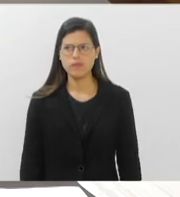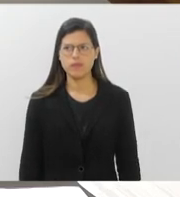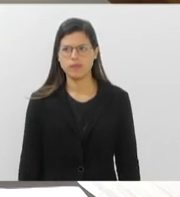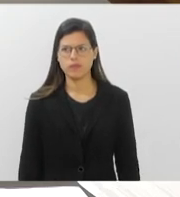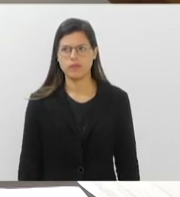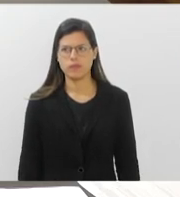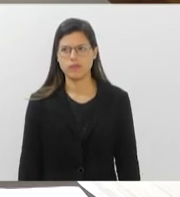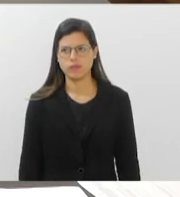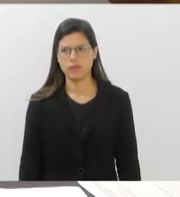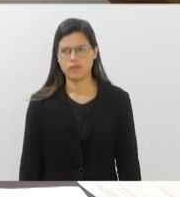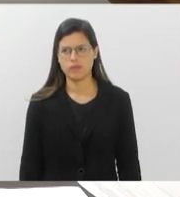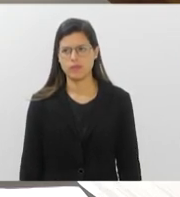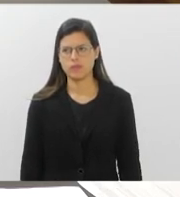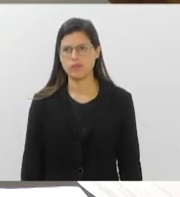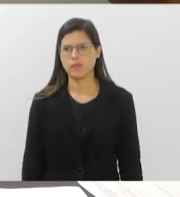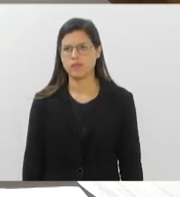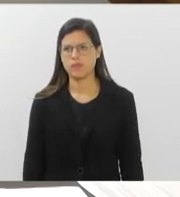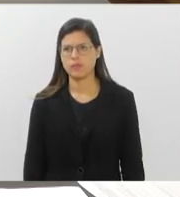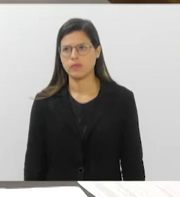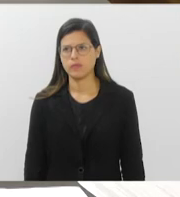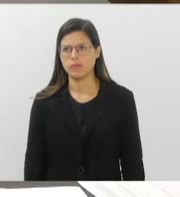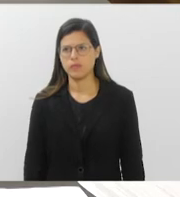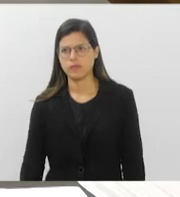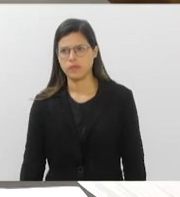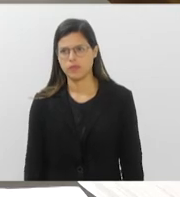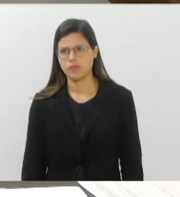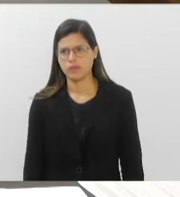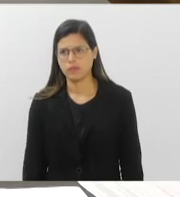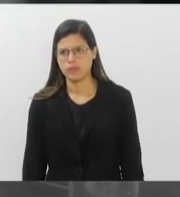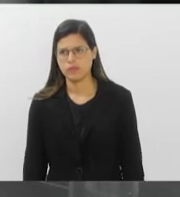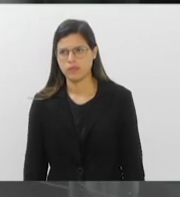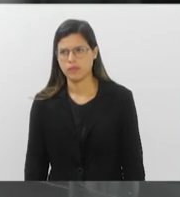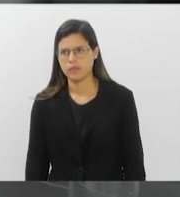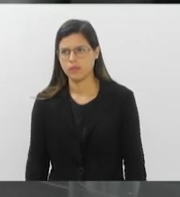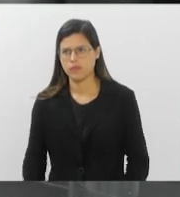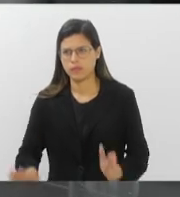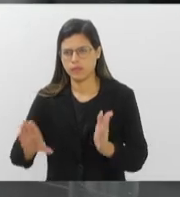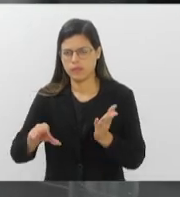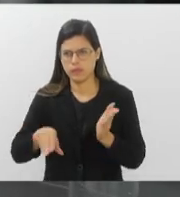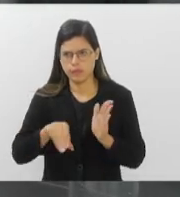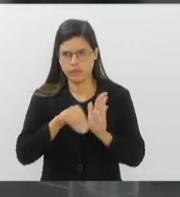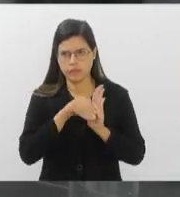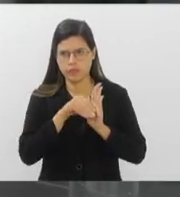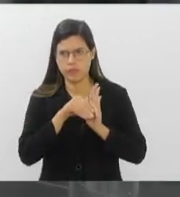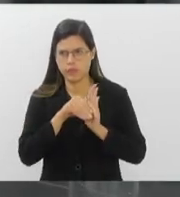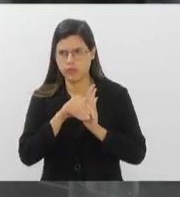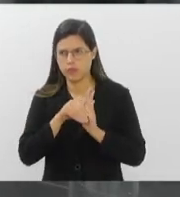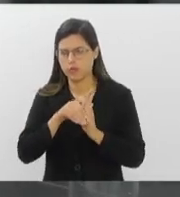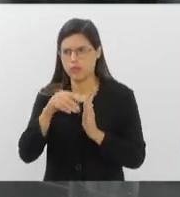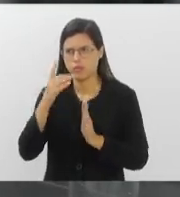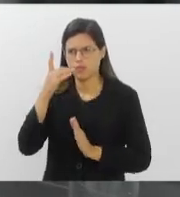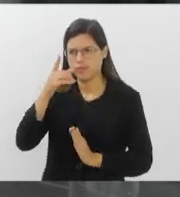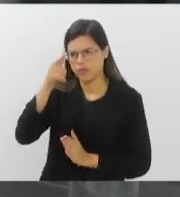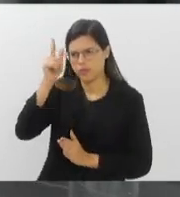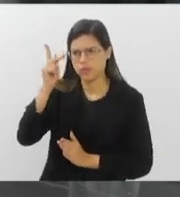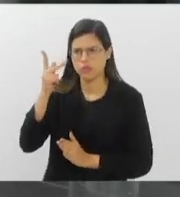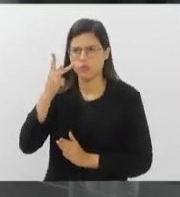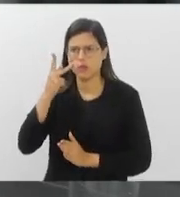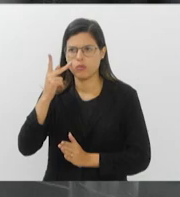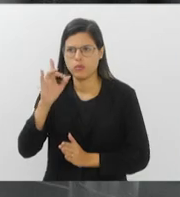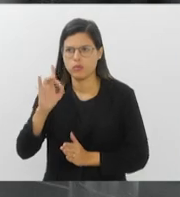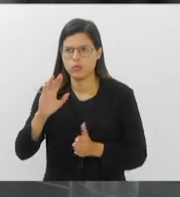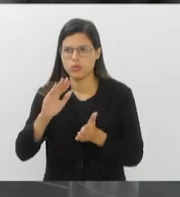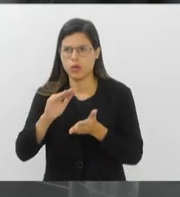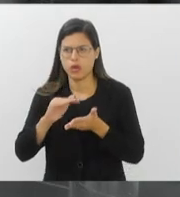Bem, eu vou... Tem um aspecto aqui, deputado Luiz Paulo. A emenda de Vossa Excelência, na verdade, não. O deputado Luiz Paulo só está retirando.